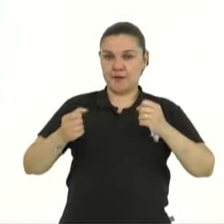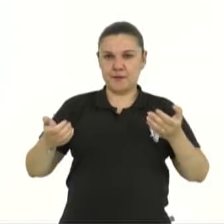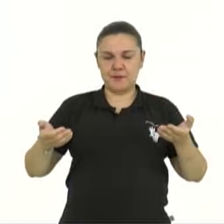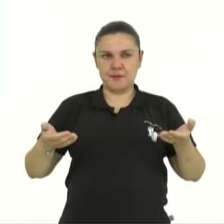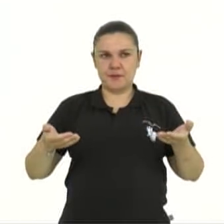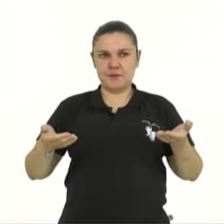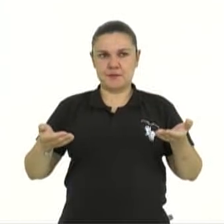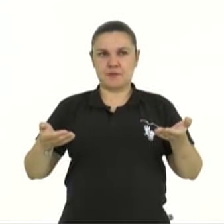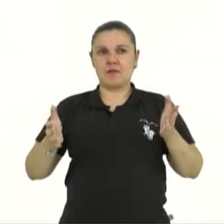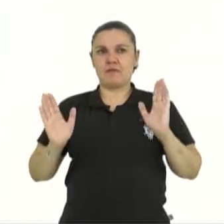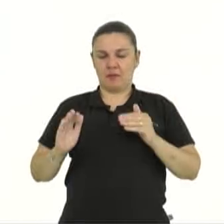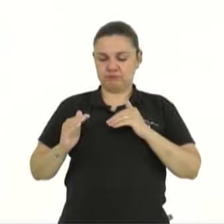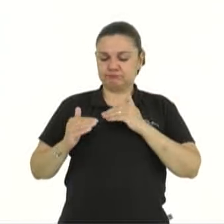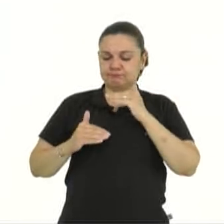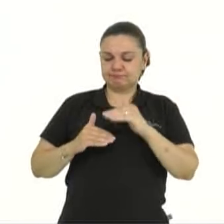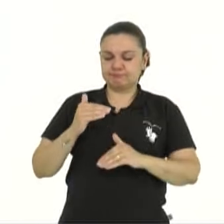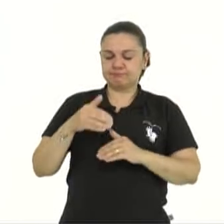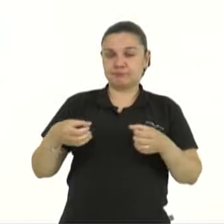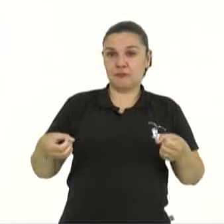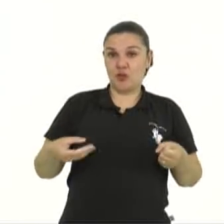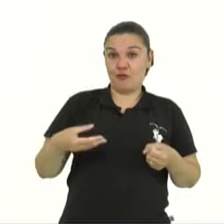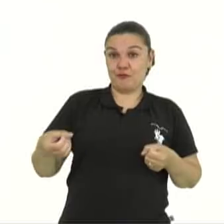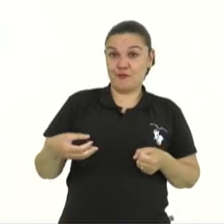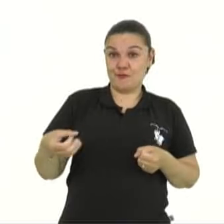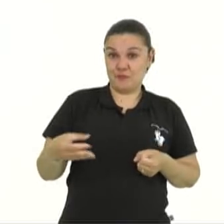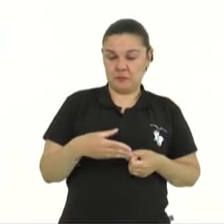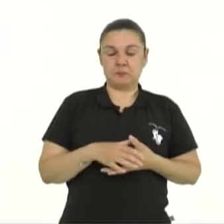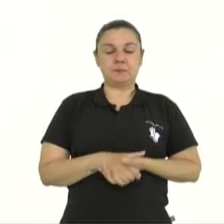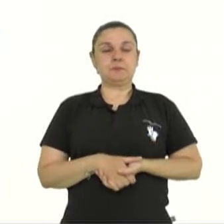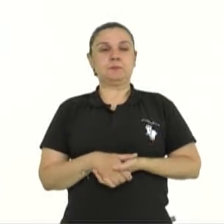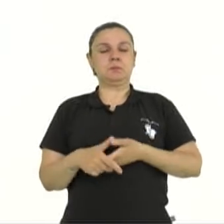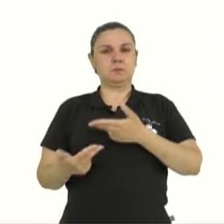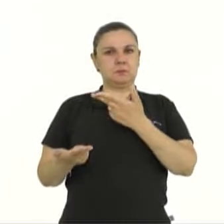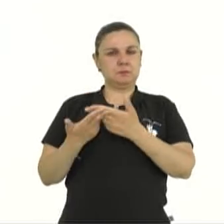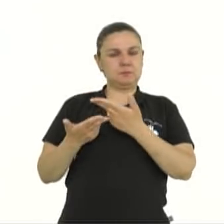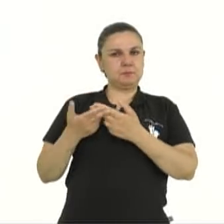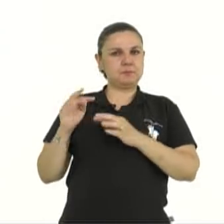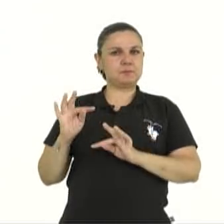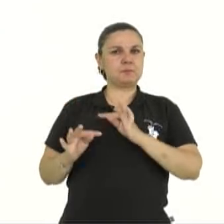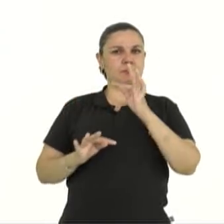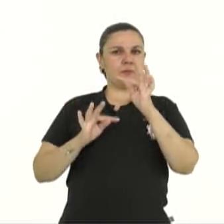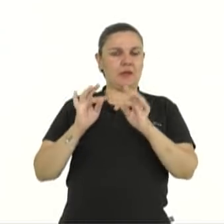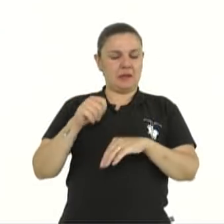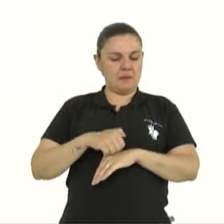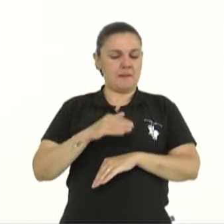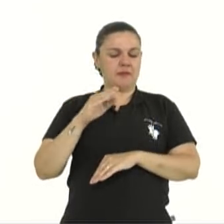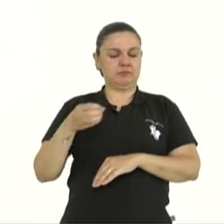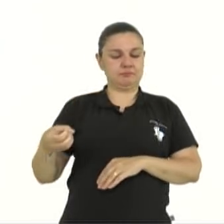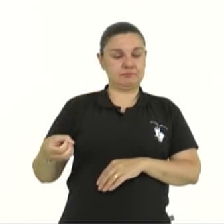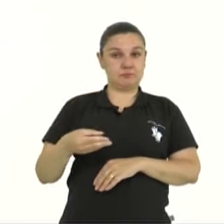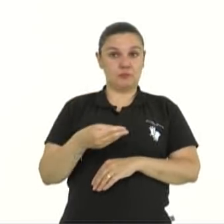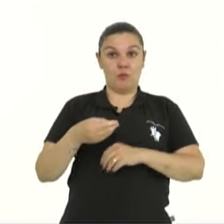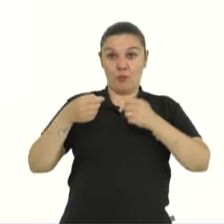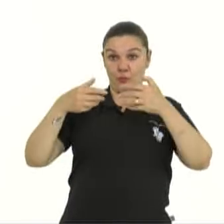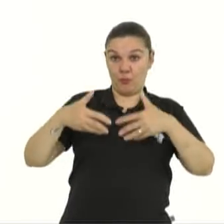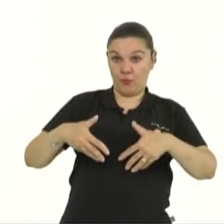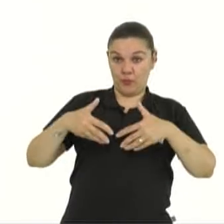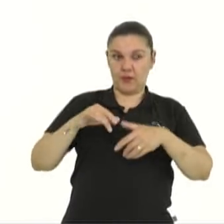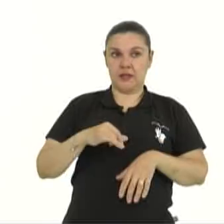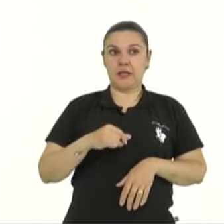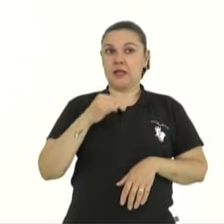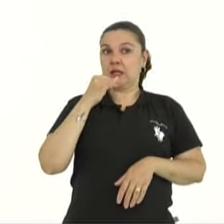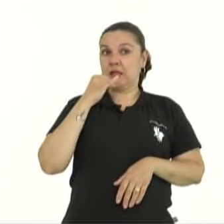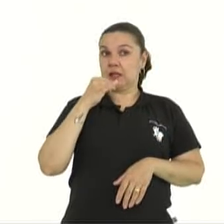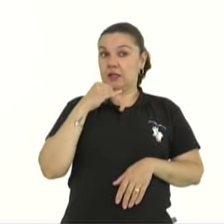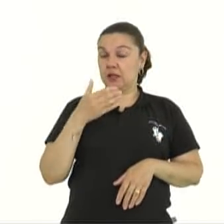O setor industrial, ele tem se modernizado, utilizando tecnologias cada vez mais sofisticadas, como,